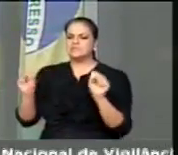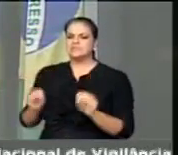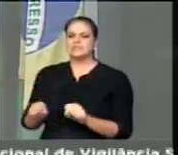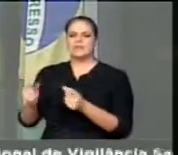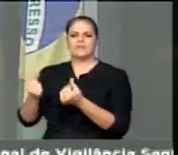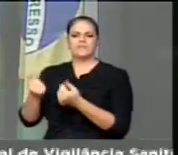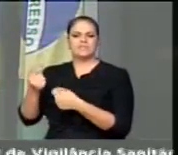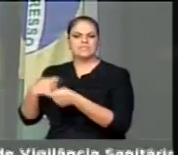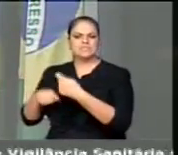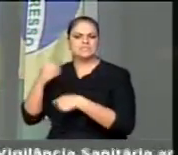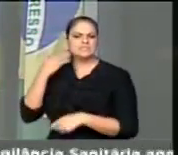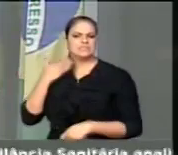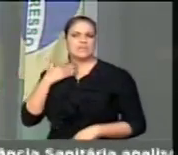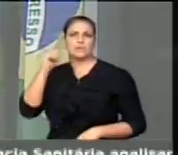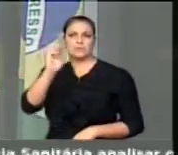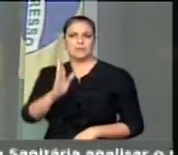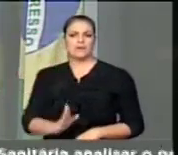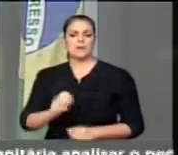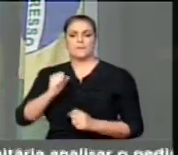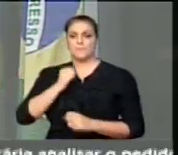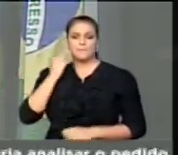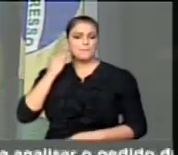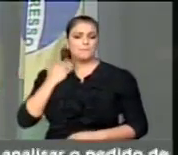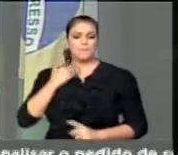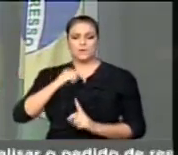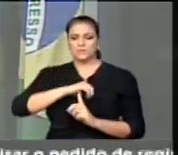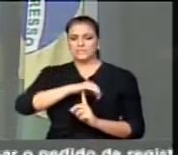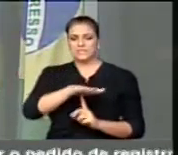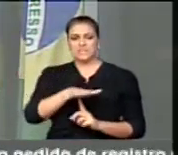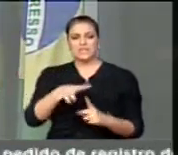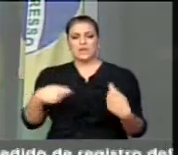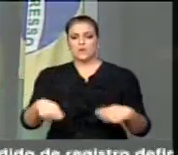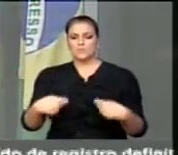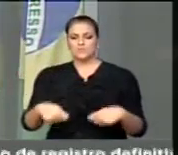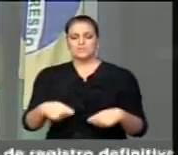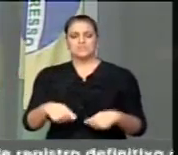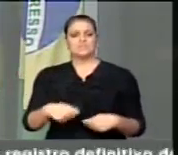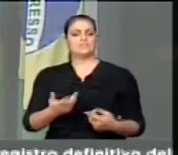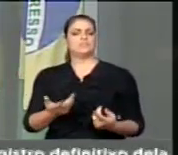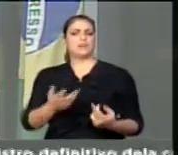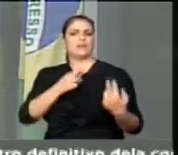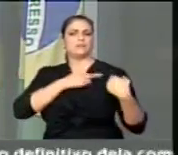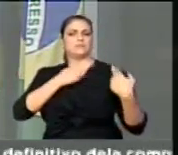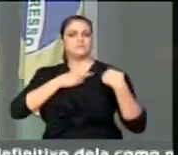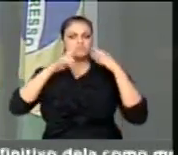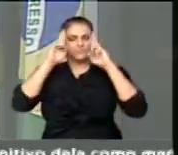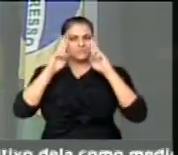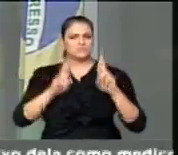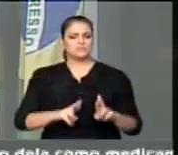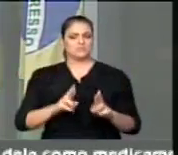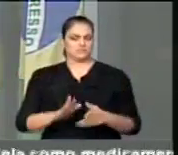nacional. Autonomia do Banco Central. O governo não tem credibilidade diante,